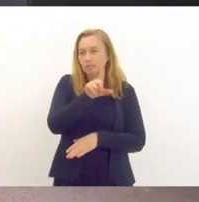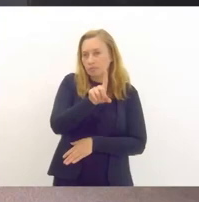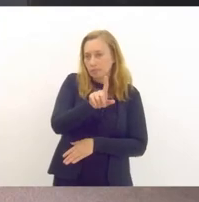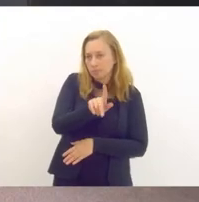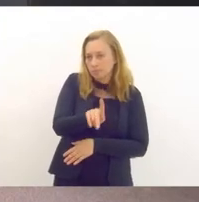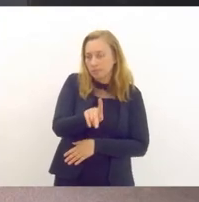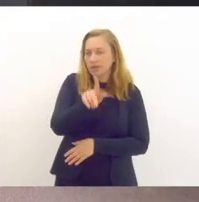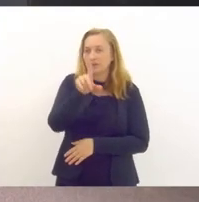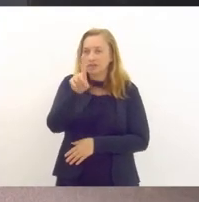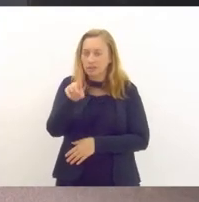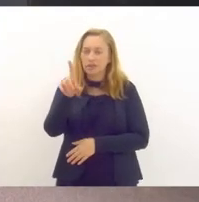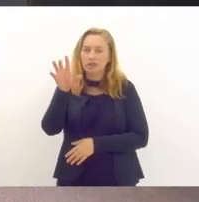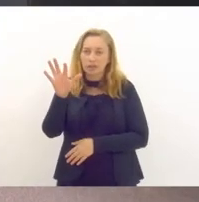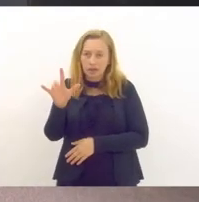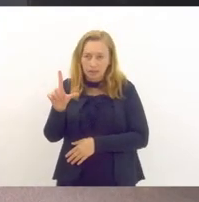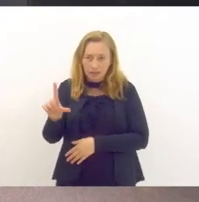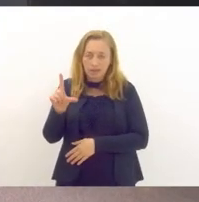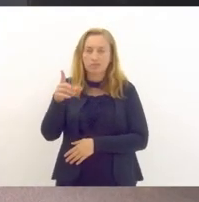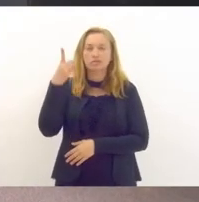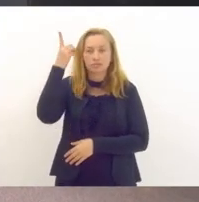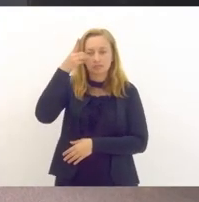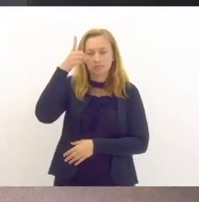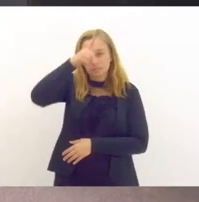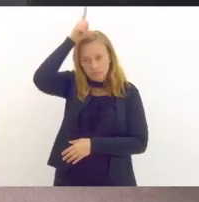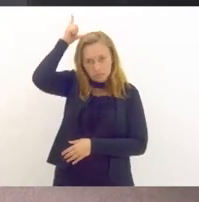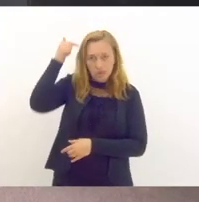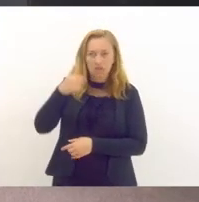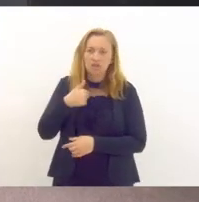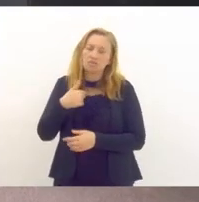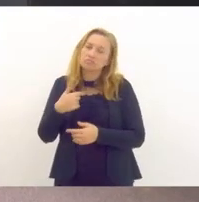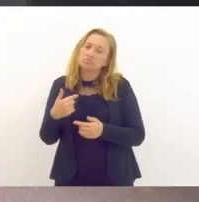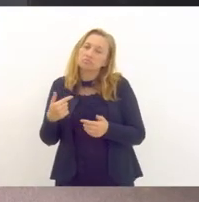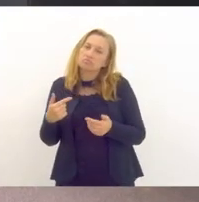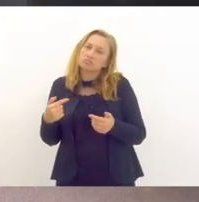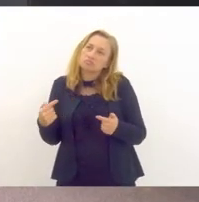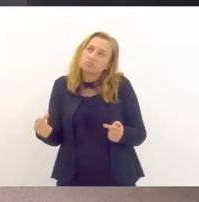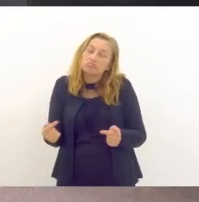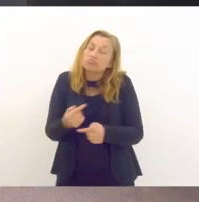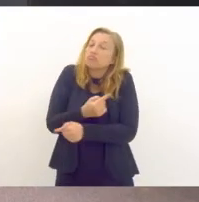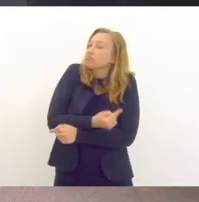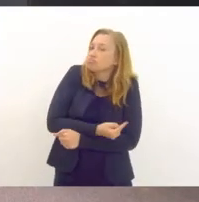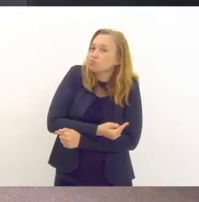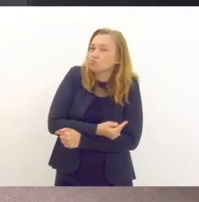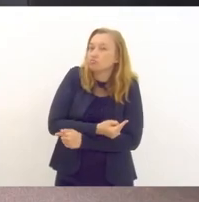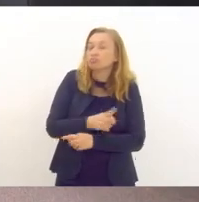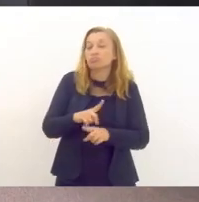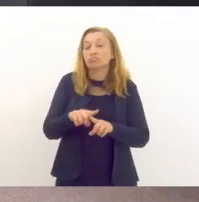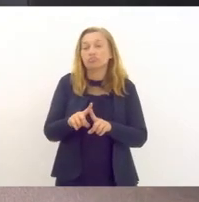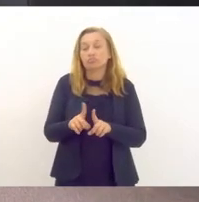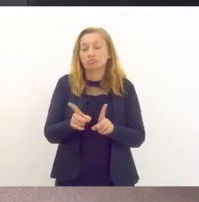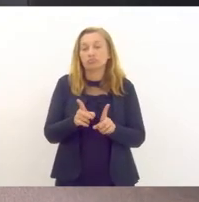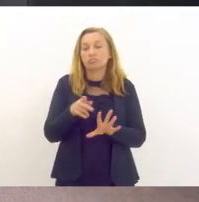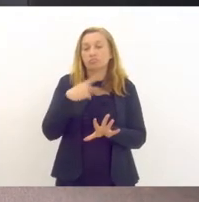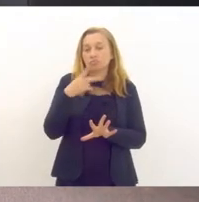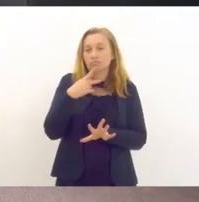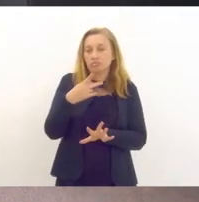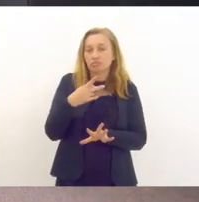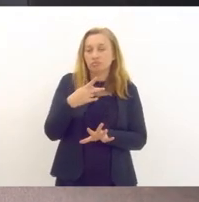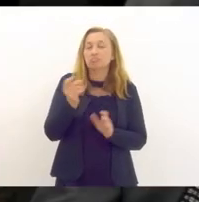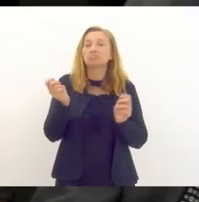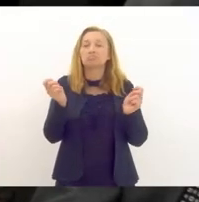de vossa excelência do deputado Luiz Paulo apesar de não concordar no mérito uma vez que a gente trata aqui da